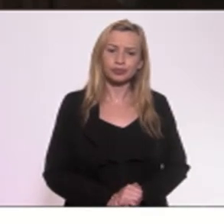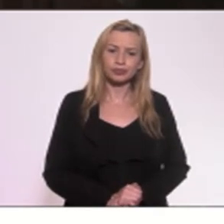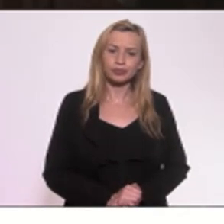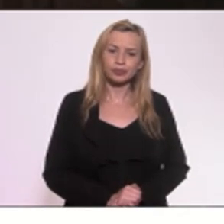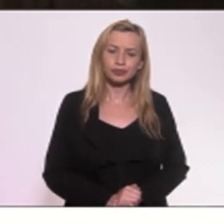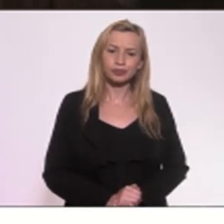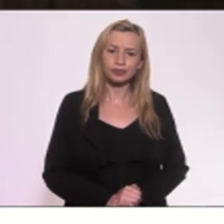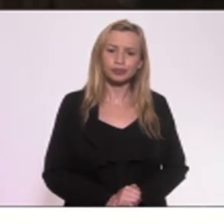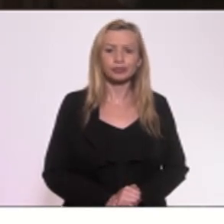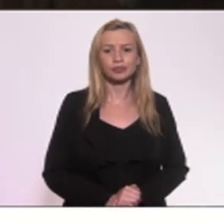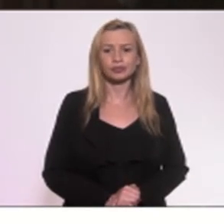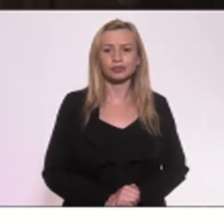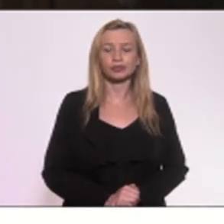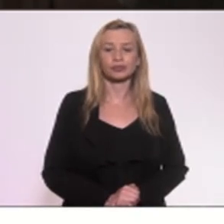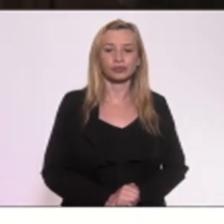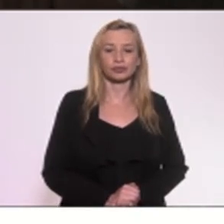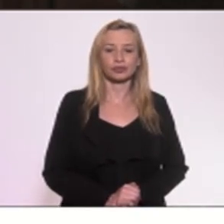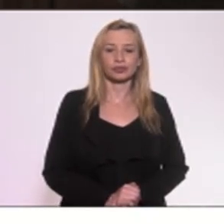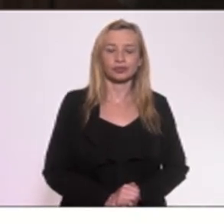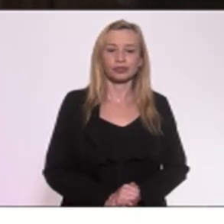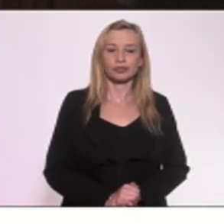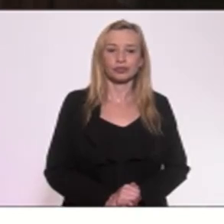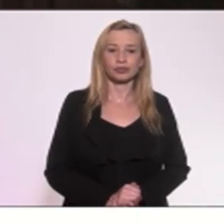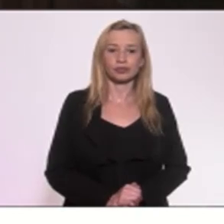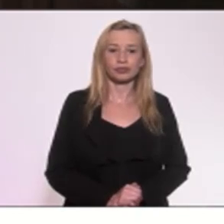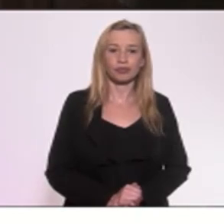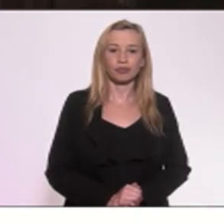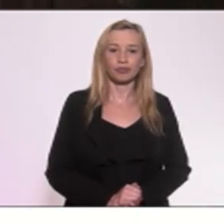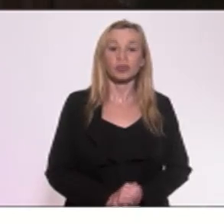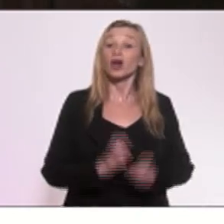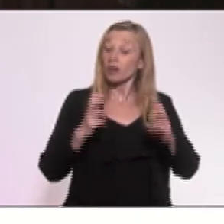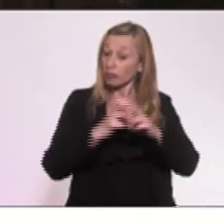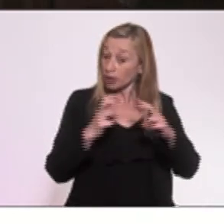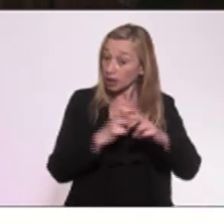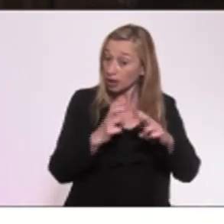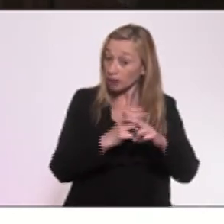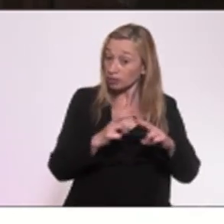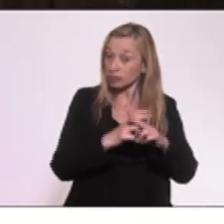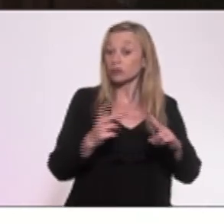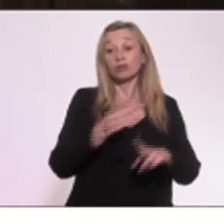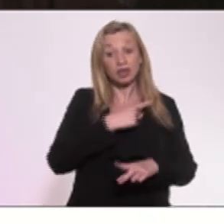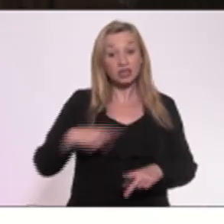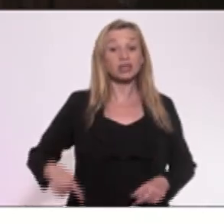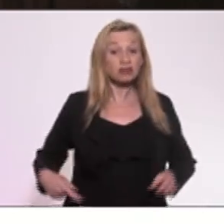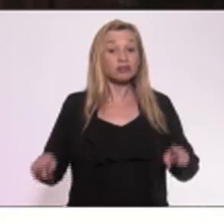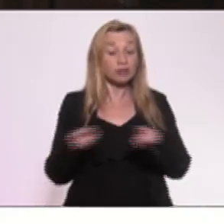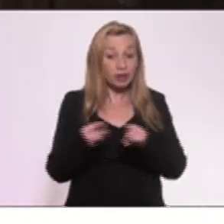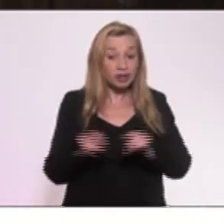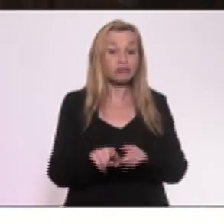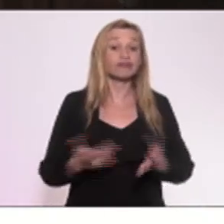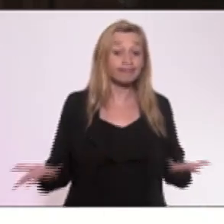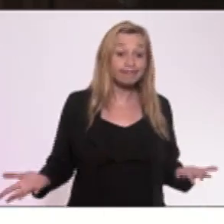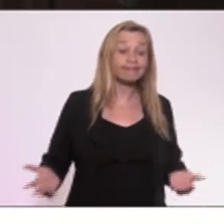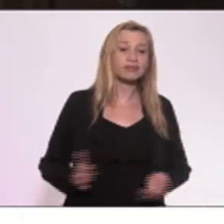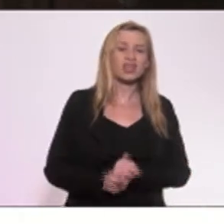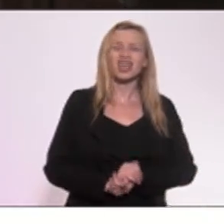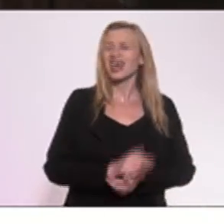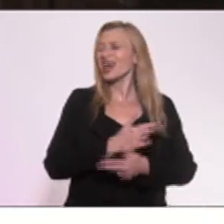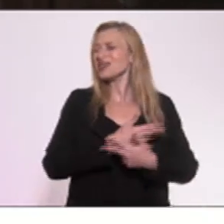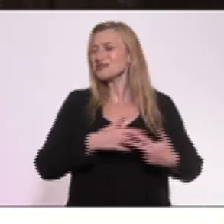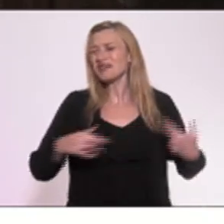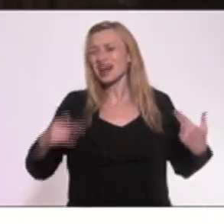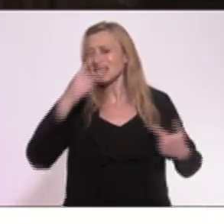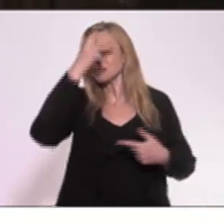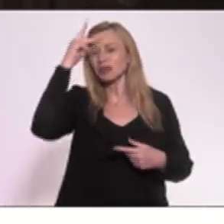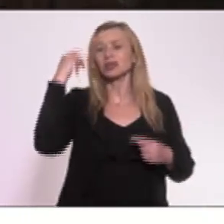ao mesmo tempo, comprou briga com o presidente. É muita gente